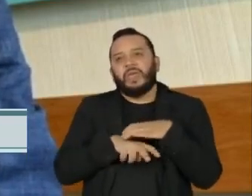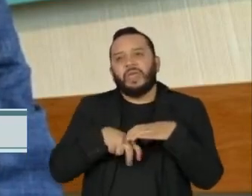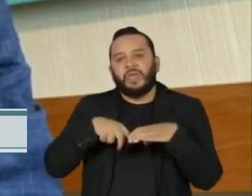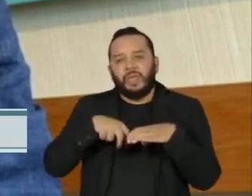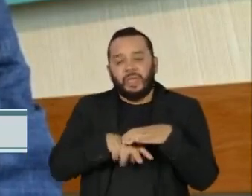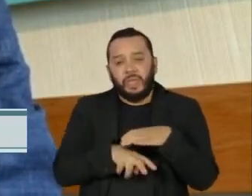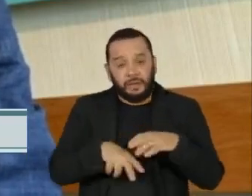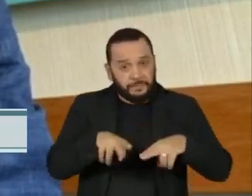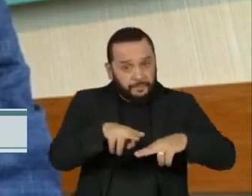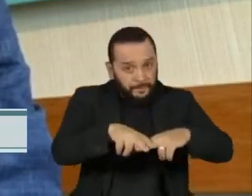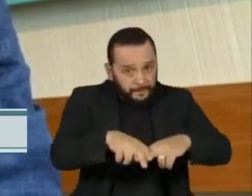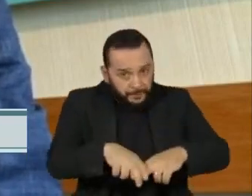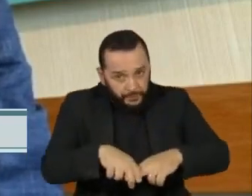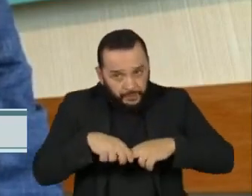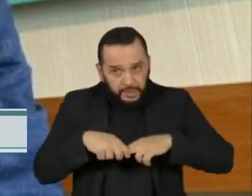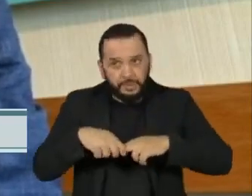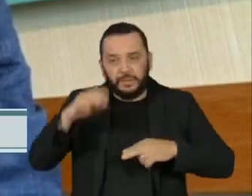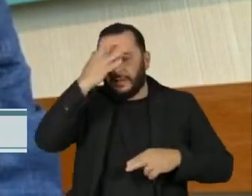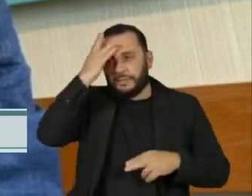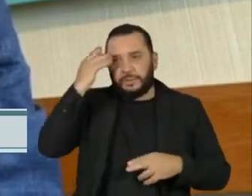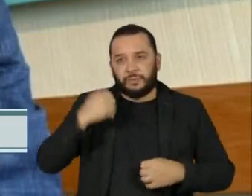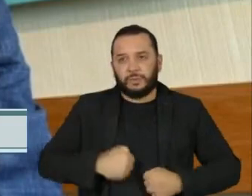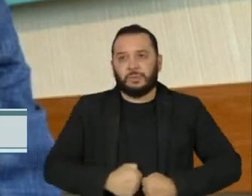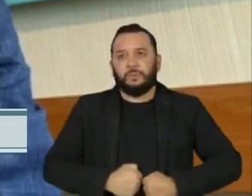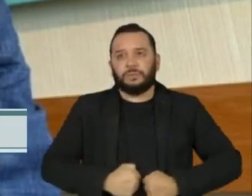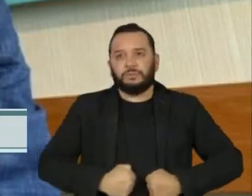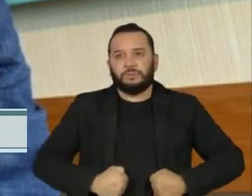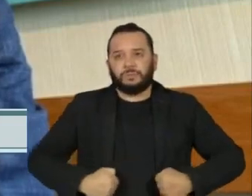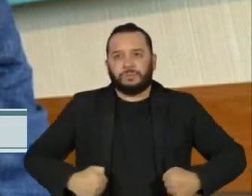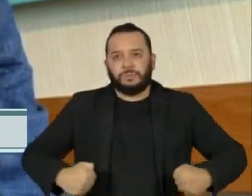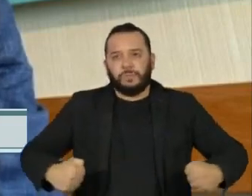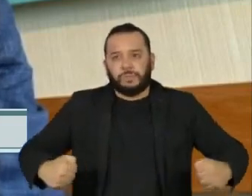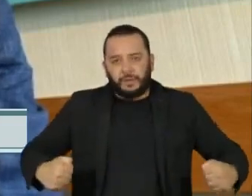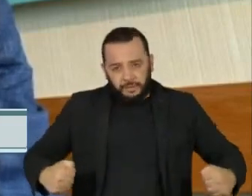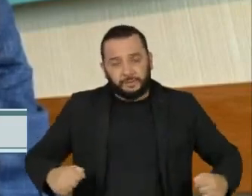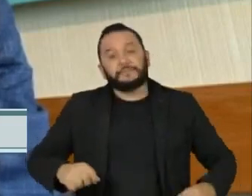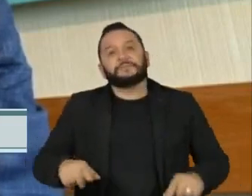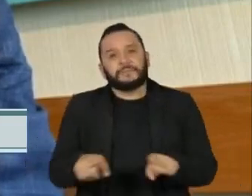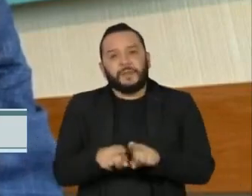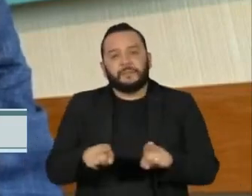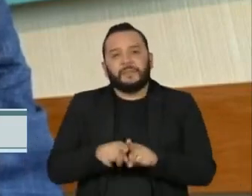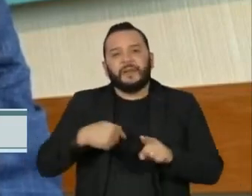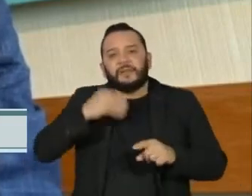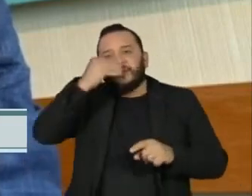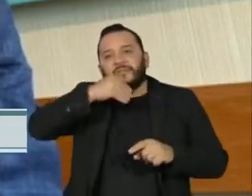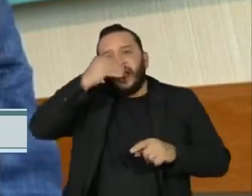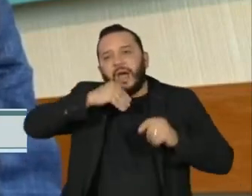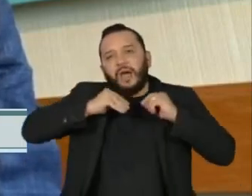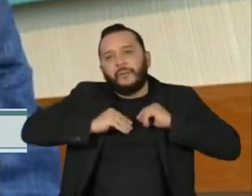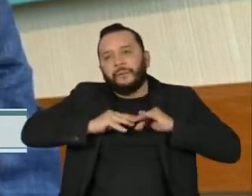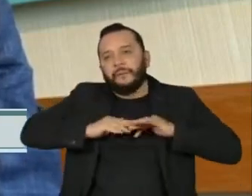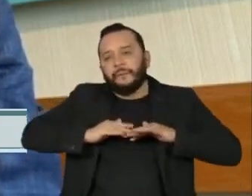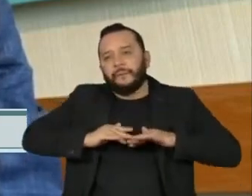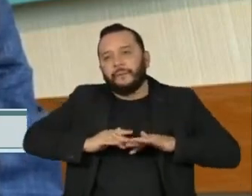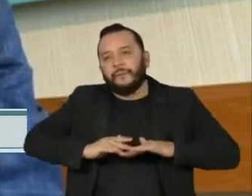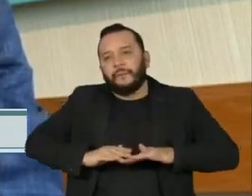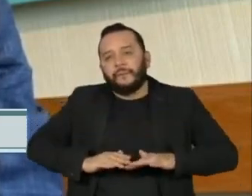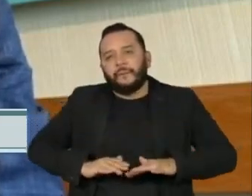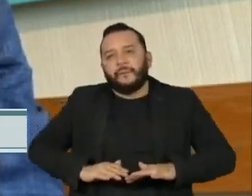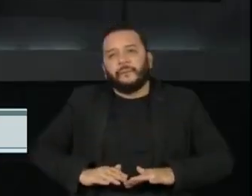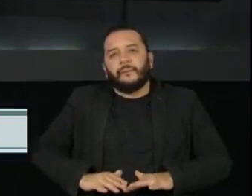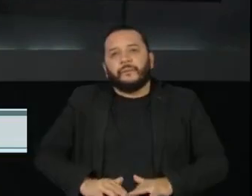isso, as pessoas ganham peso, as pessoas perdem imunidade, perdem energia para o